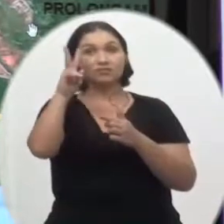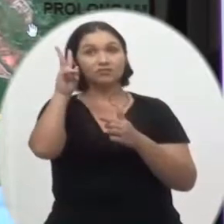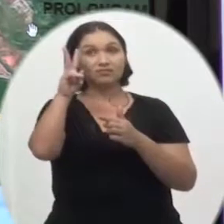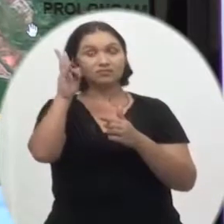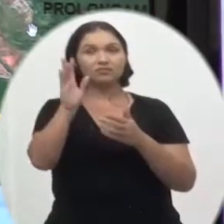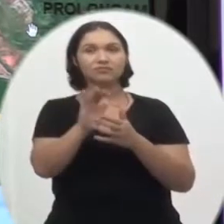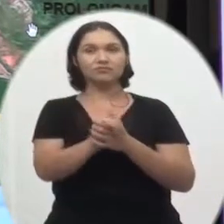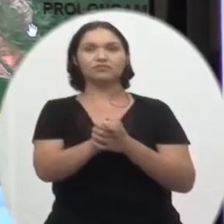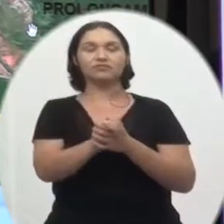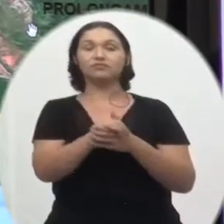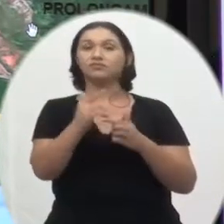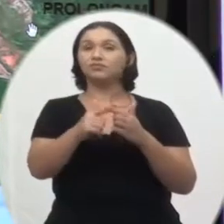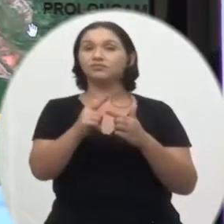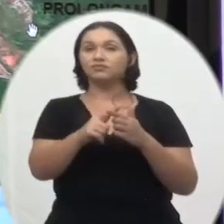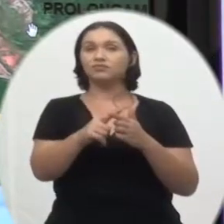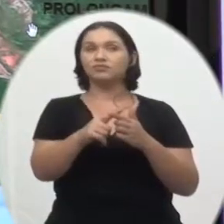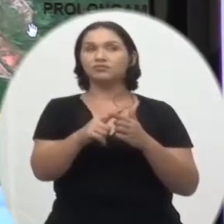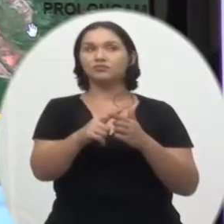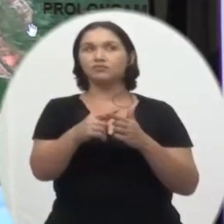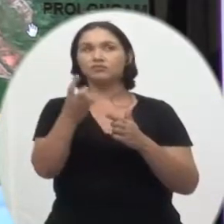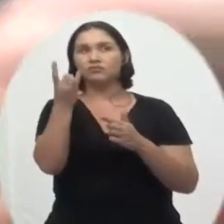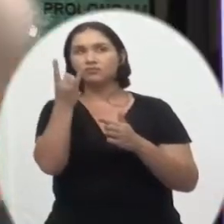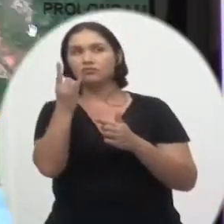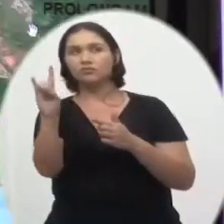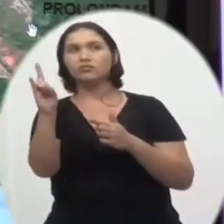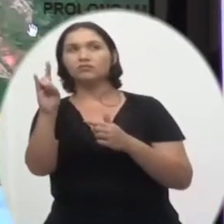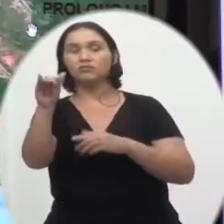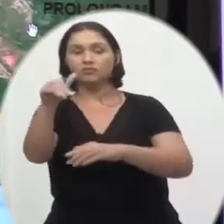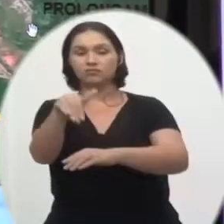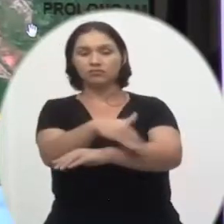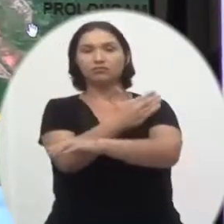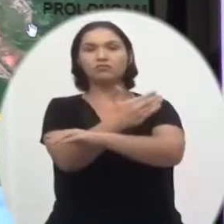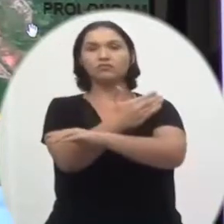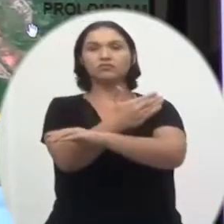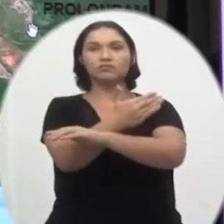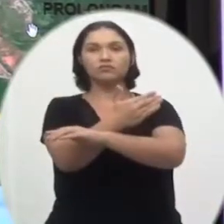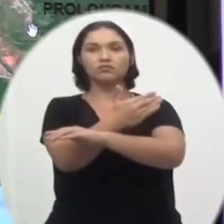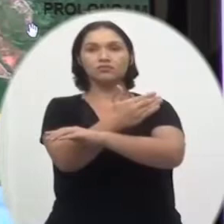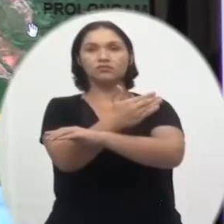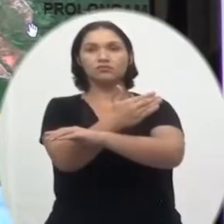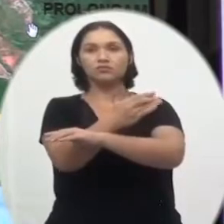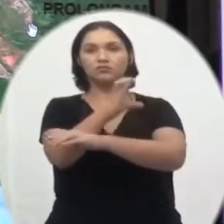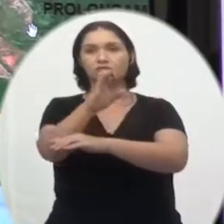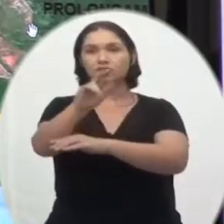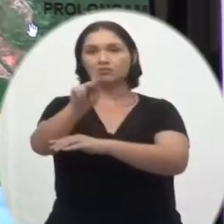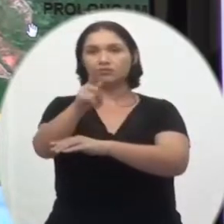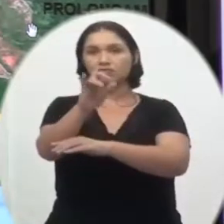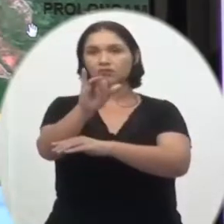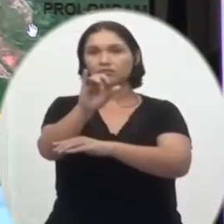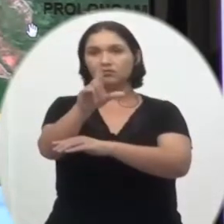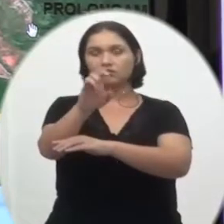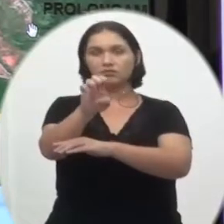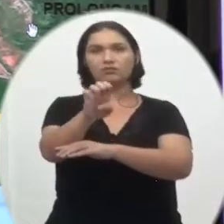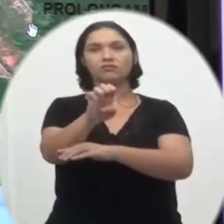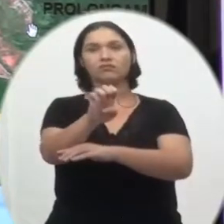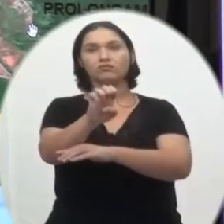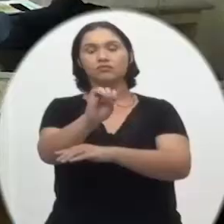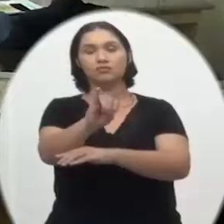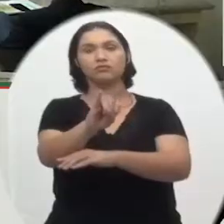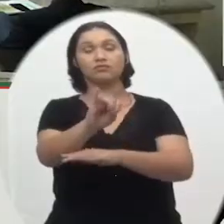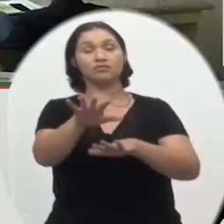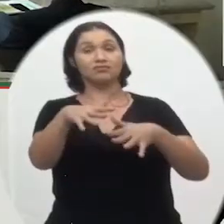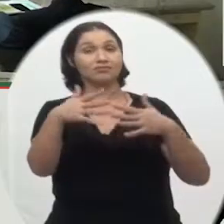estrada, a última rua que foi feita, a abertura aqui em Criciúma, foi aqui, a Chile, que a gente fala ali, no Paulo Meller, a